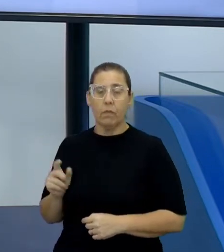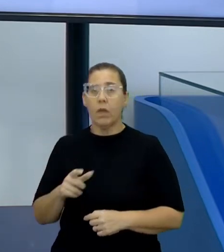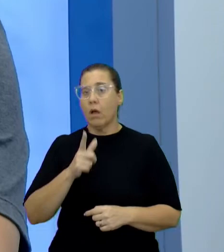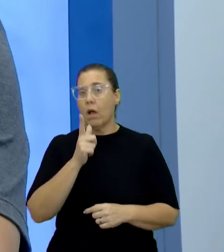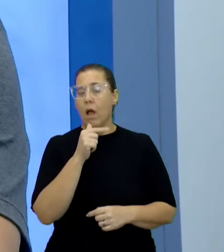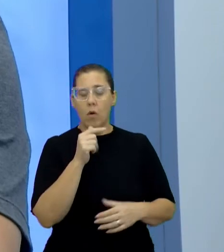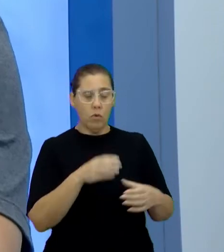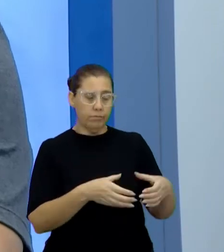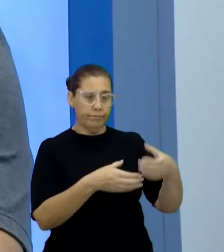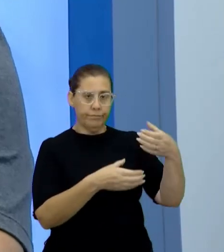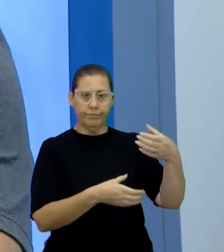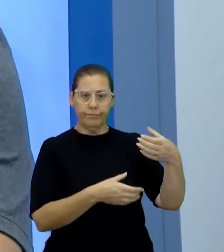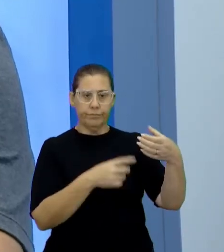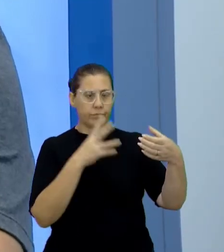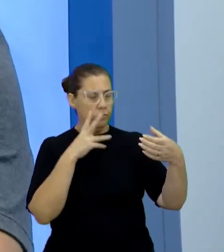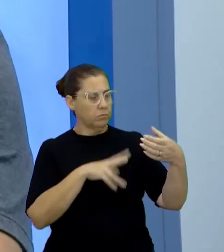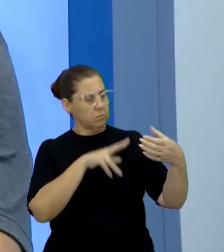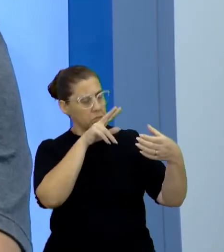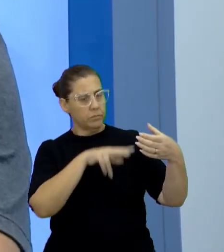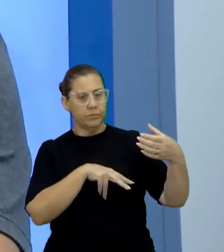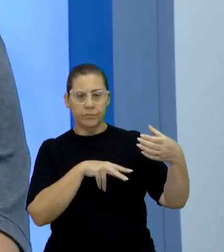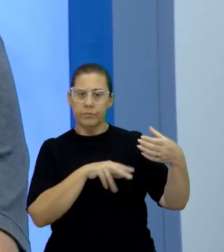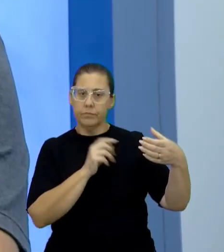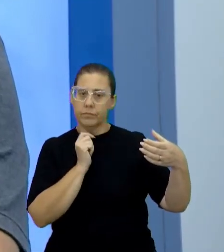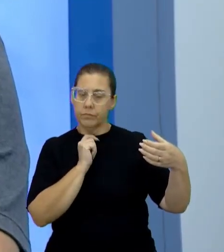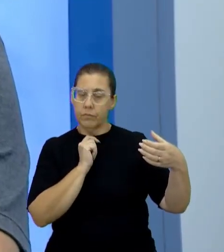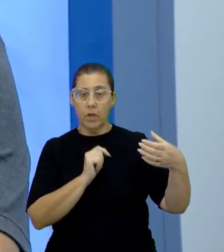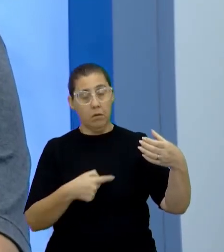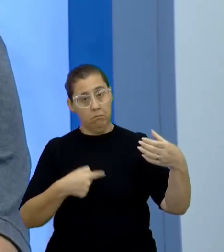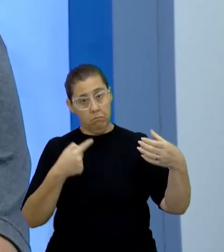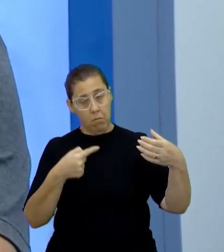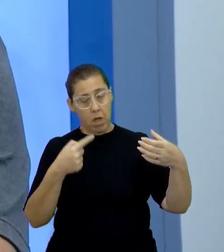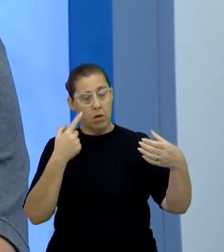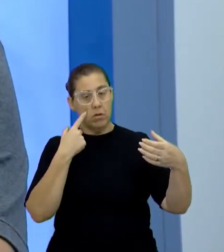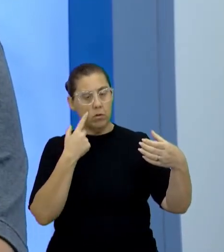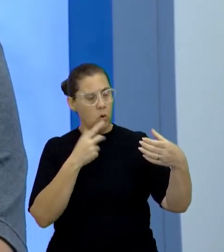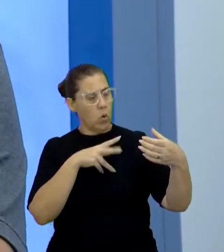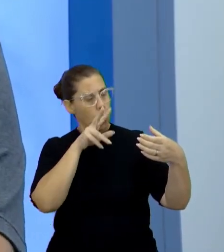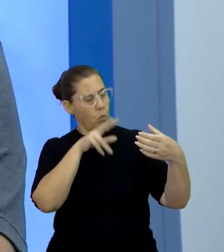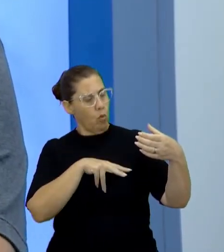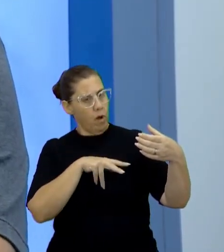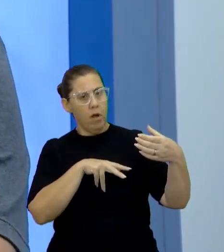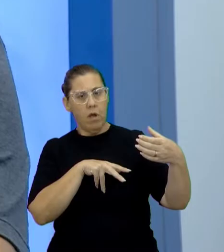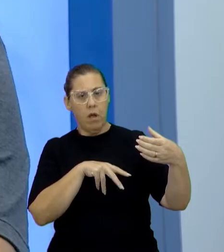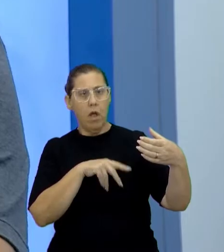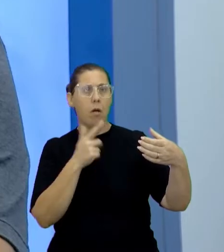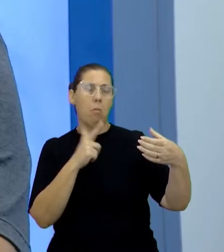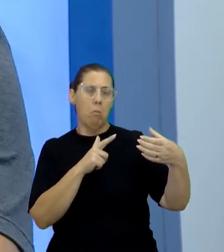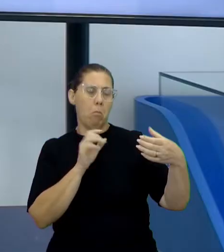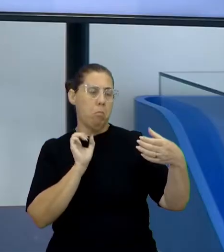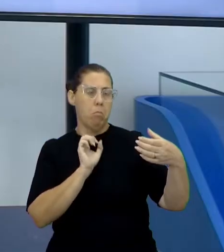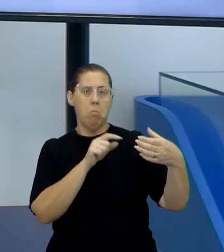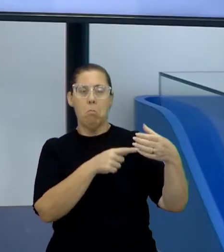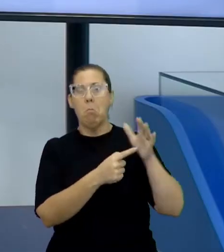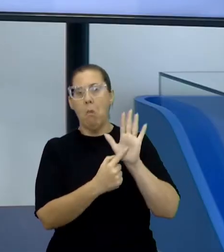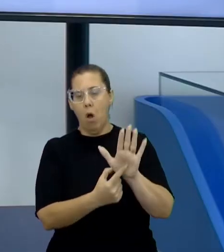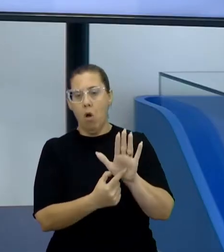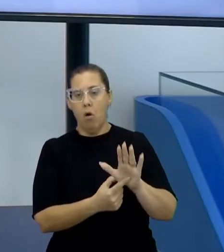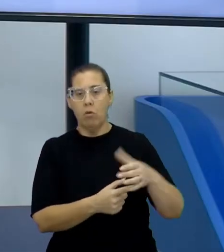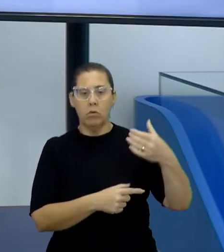água, você vai ver que a gente, para primeiro começo de conversa, se a gente consegue ver a garrafa é porque ela reflete. E